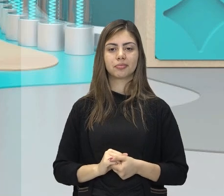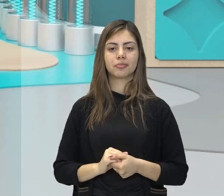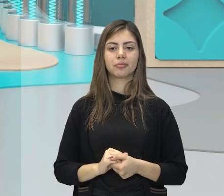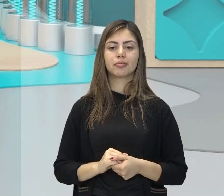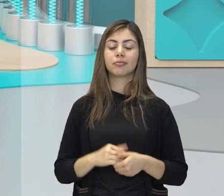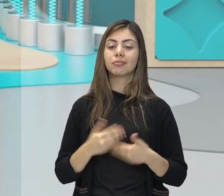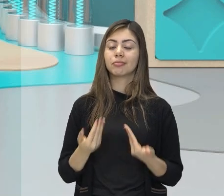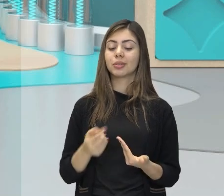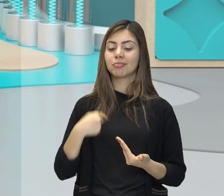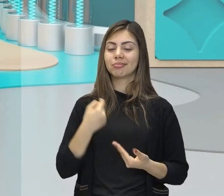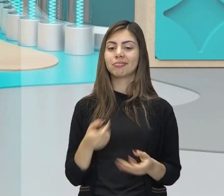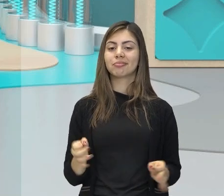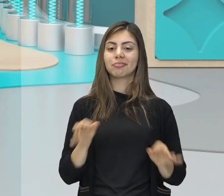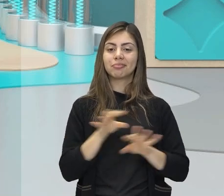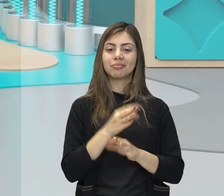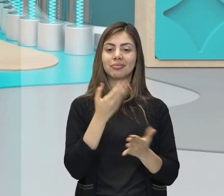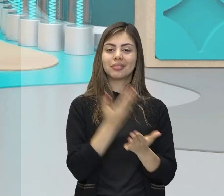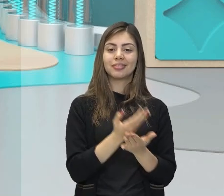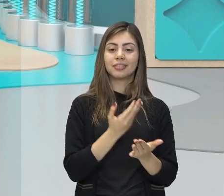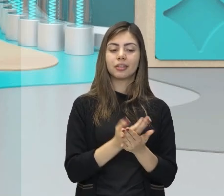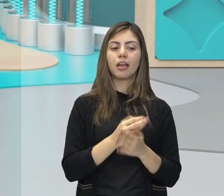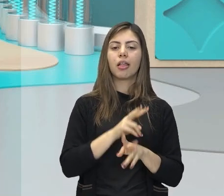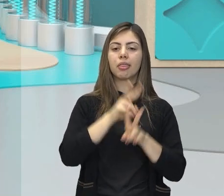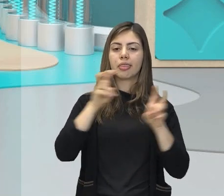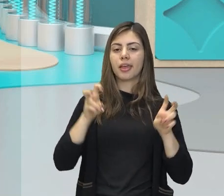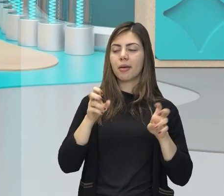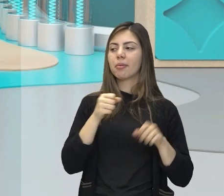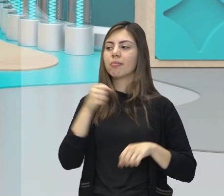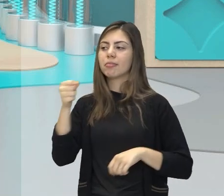Então assim nós encerramos esta aula sobre a